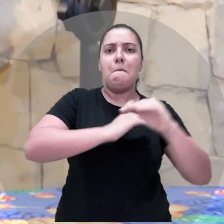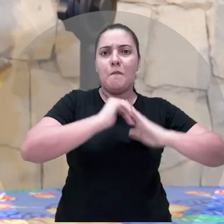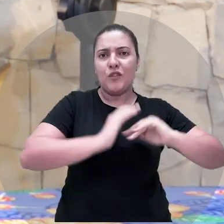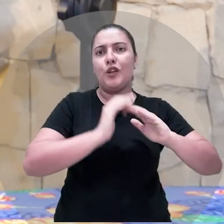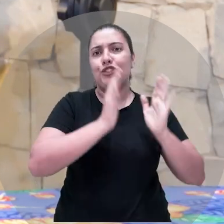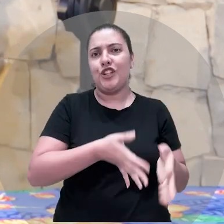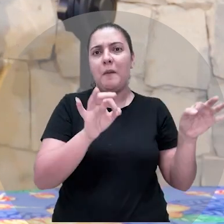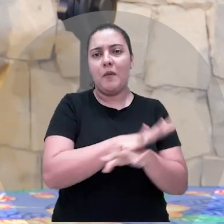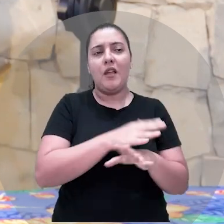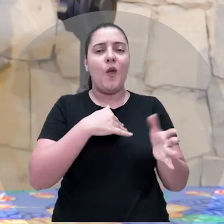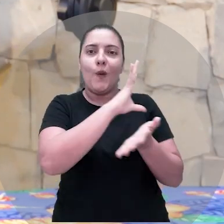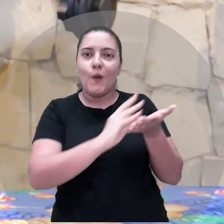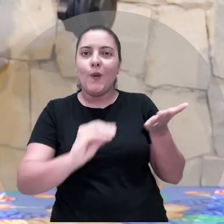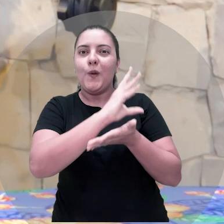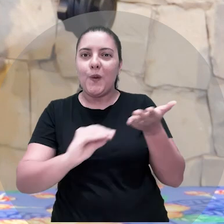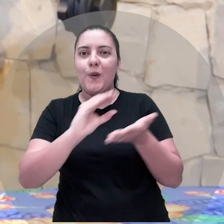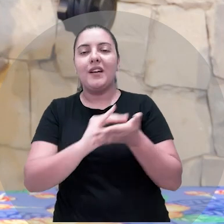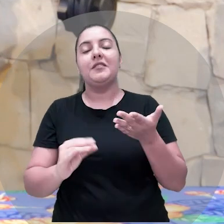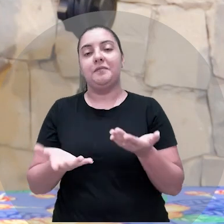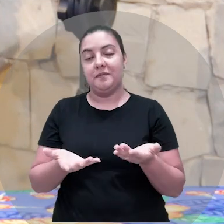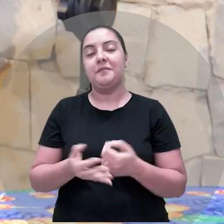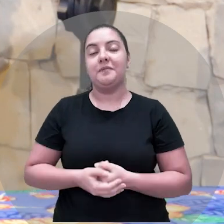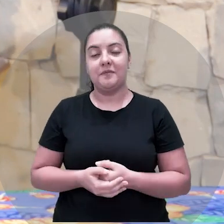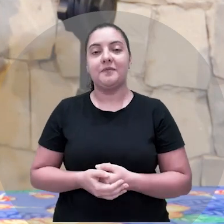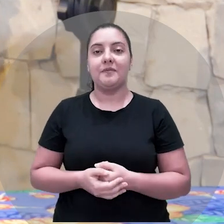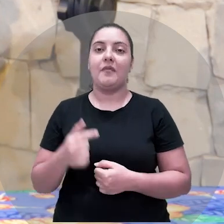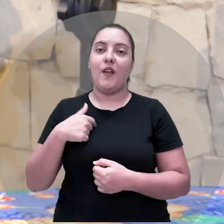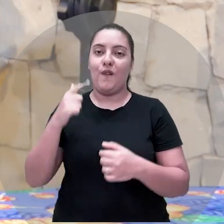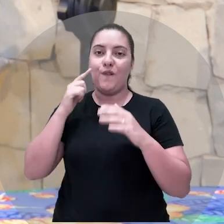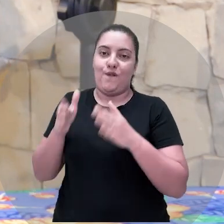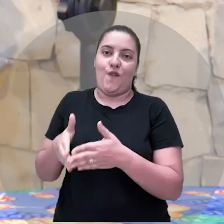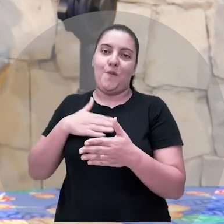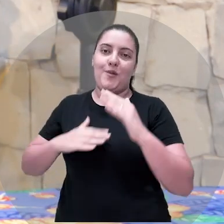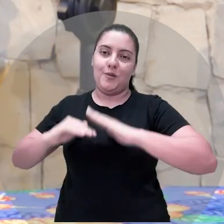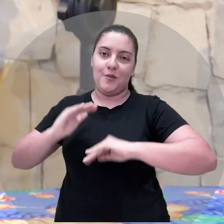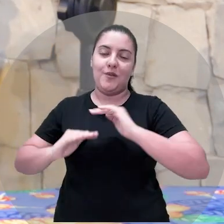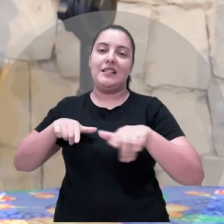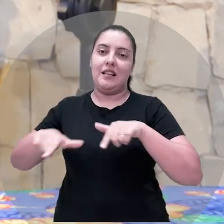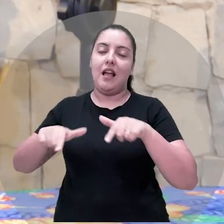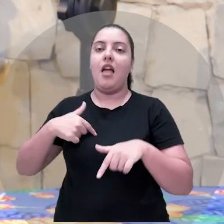autismo né e síndrome de Down também E lá eu dou aula de Educação Física adaptada